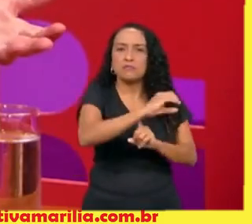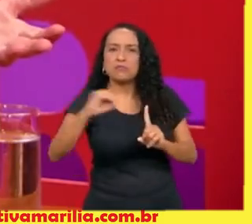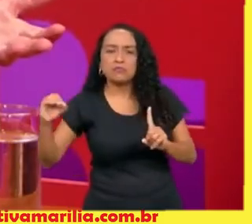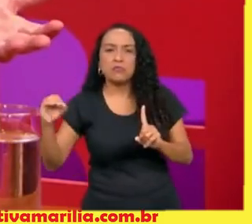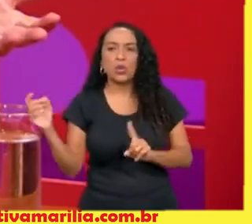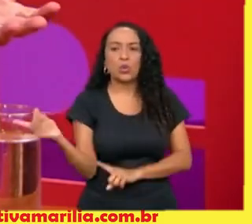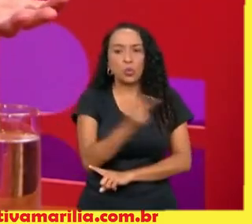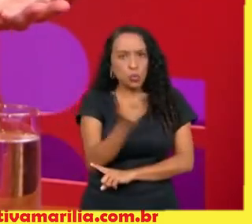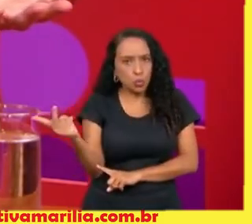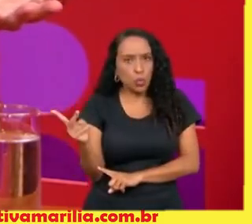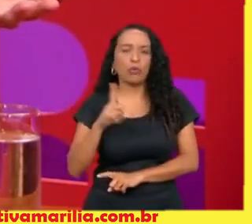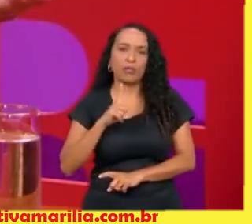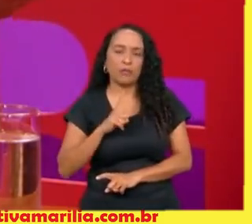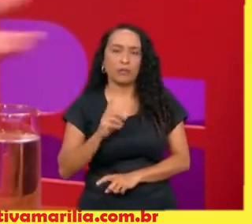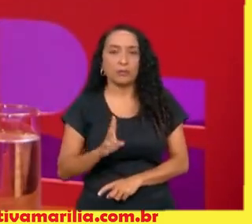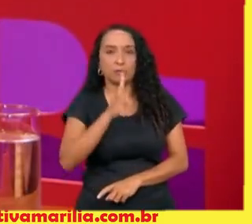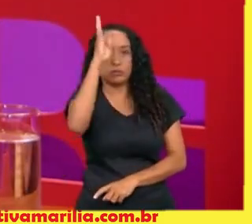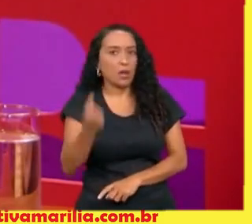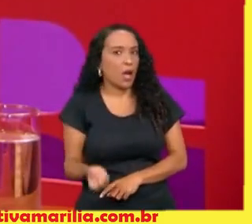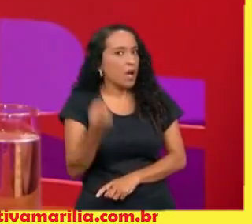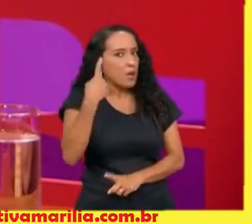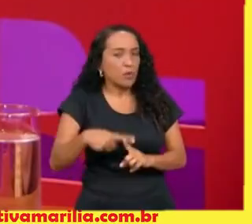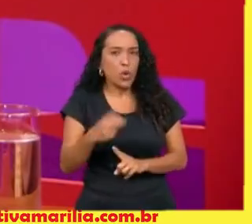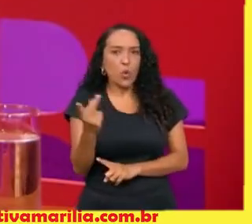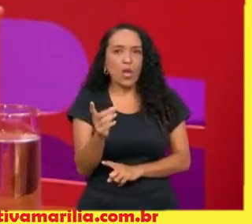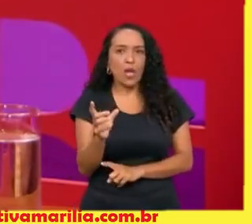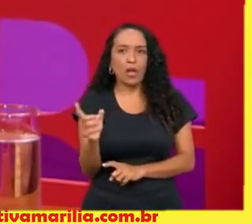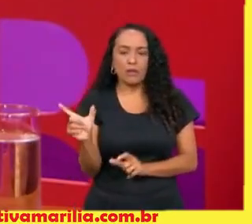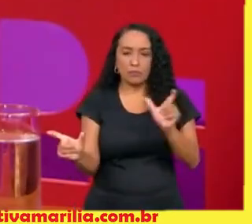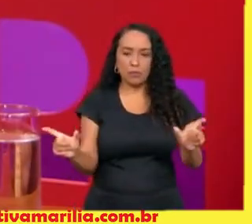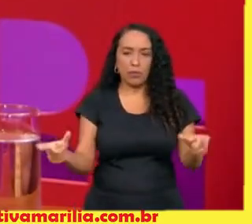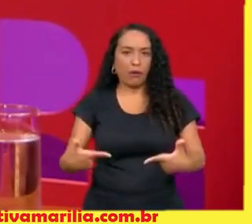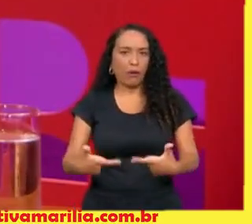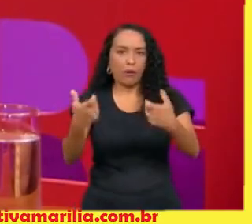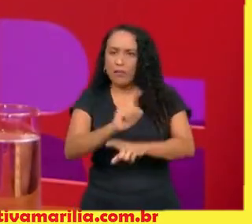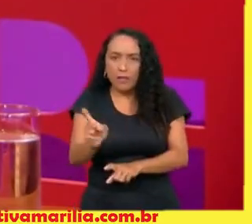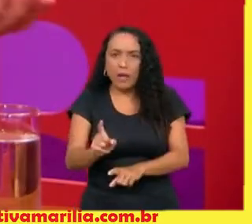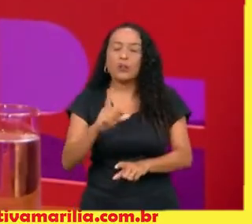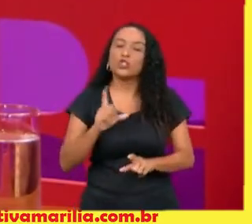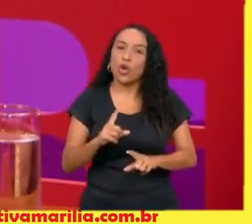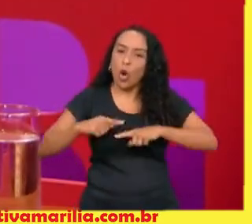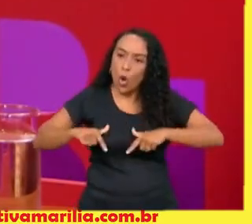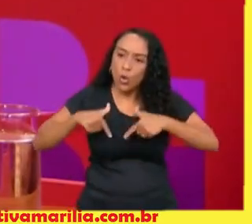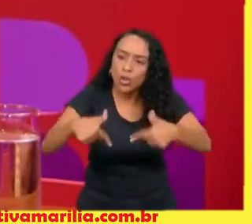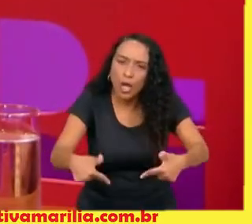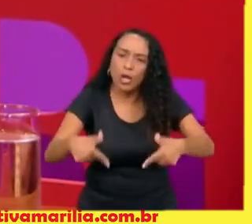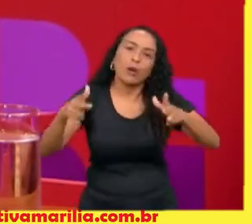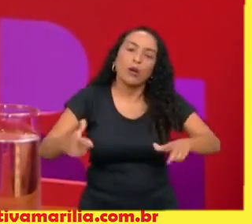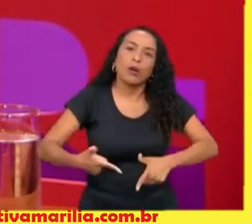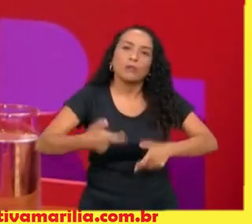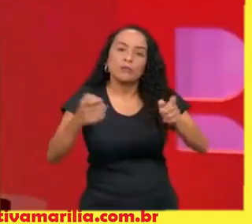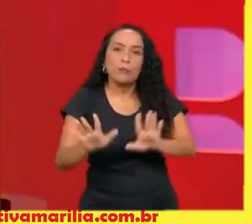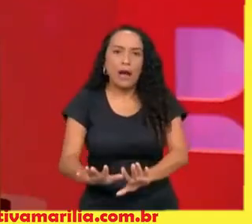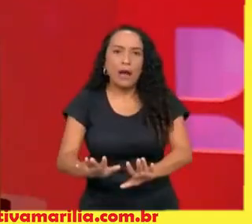Sim. O que é um absurdo, porque não eram dois lados em guerra. Claro. Numa guerra, os dois estão lutando com igualdade de armas, de tudo, um ganha, outro perde. Não